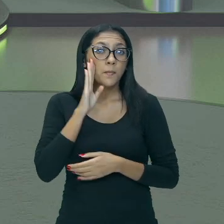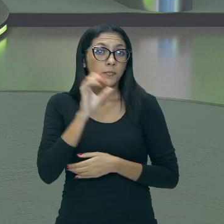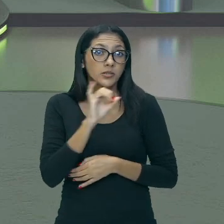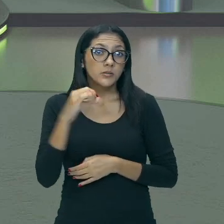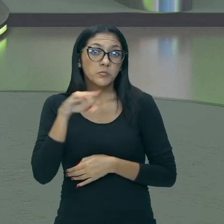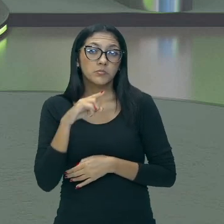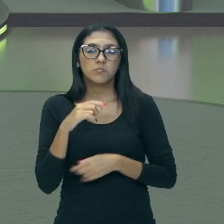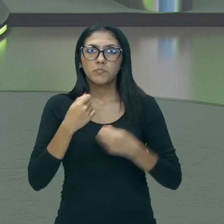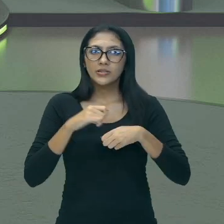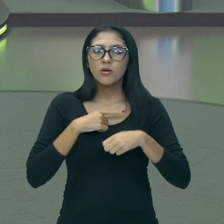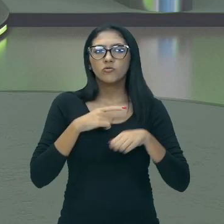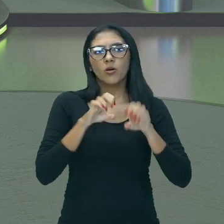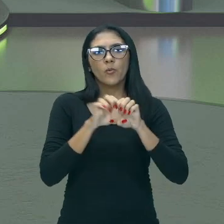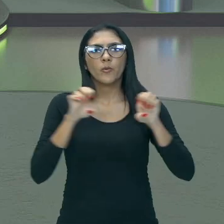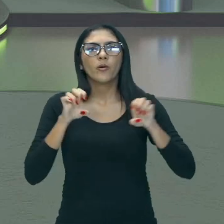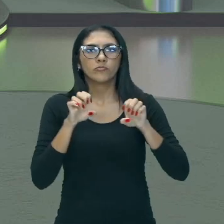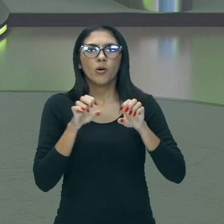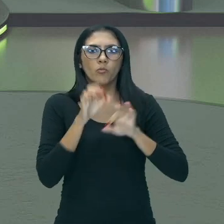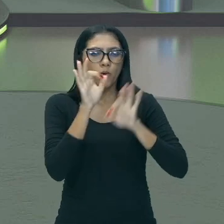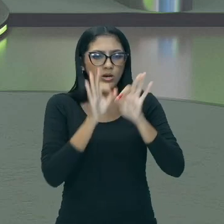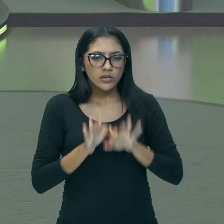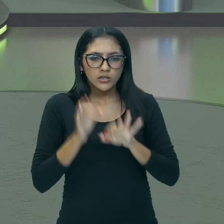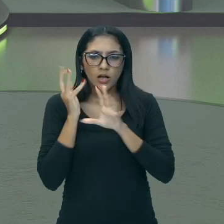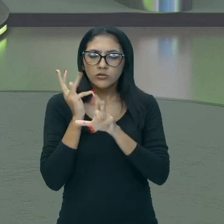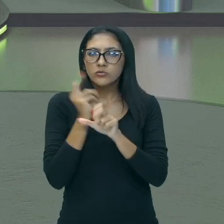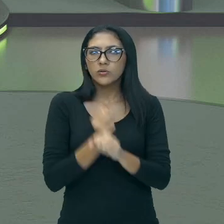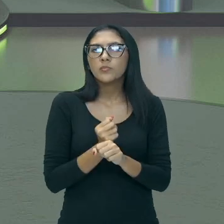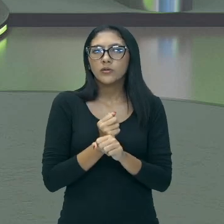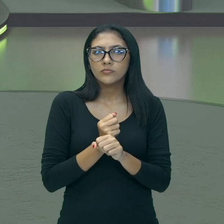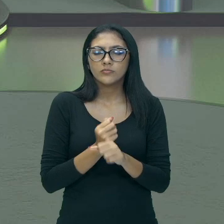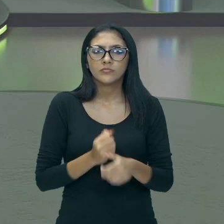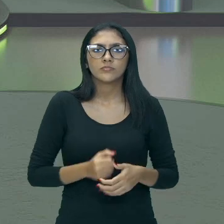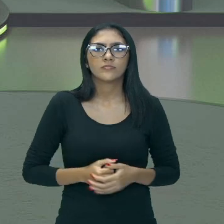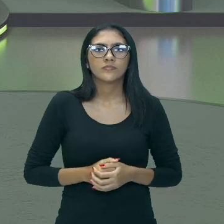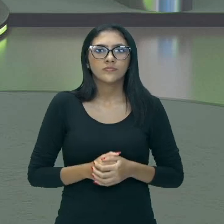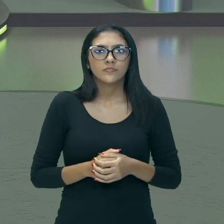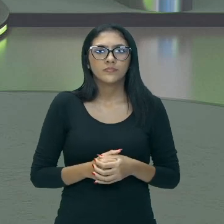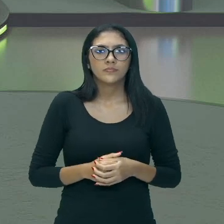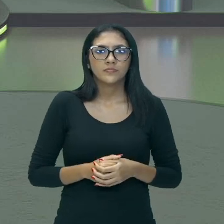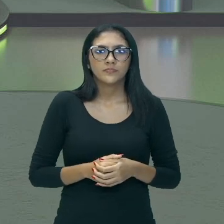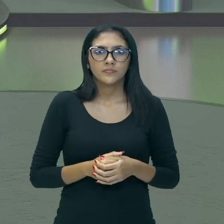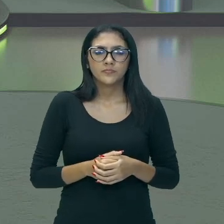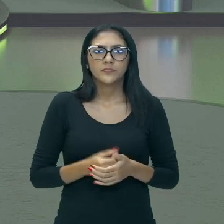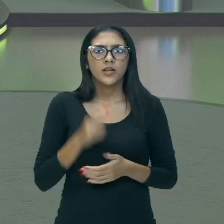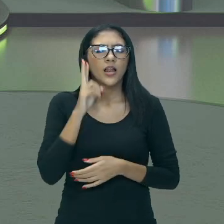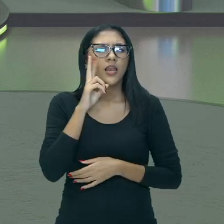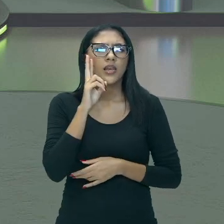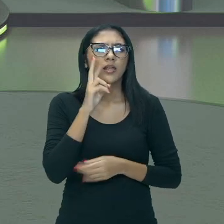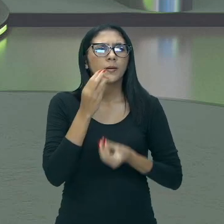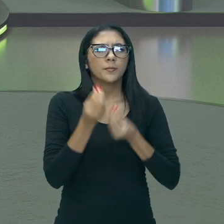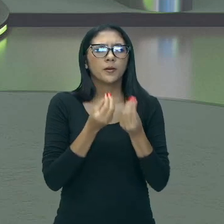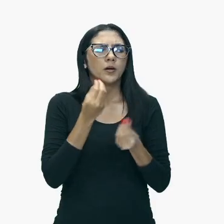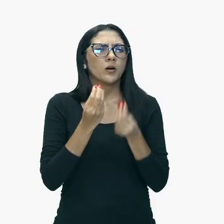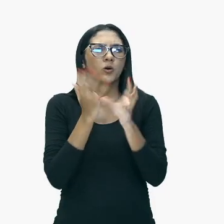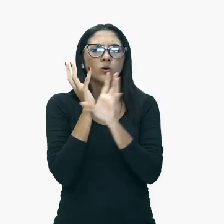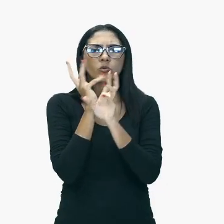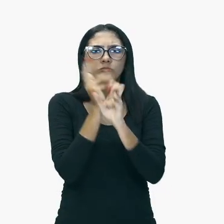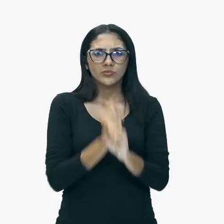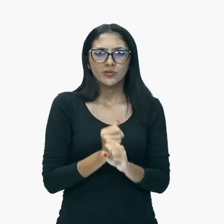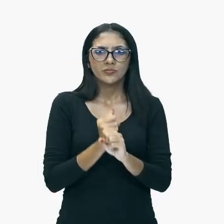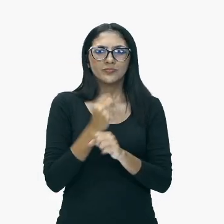vários compostos. Então na tabela periódica você consegue encontrar a massa. Mas lembra como calcula? Vamos ver, dê uma